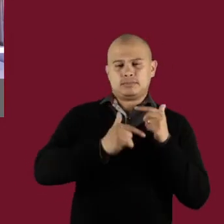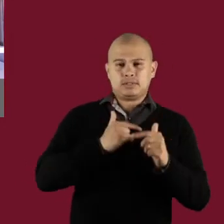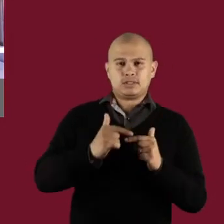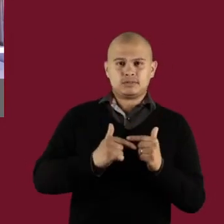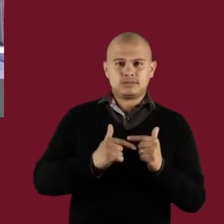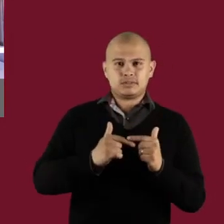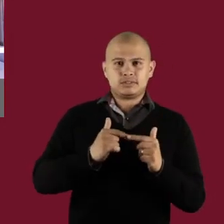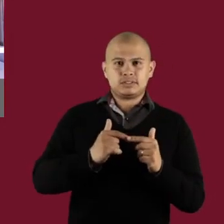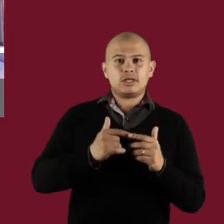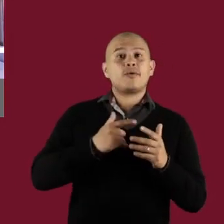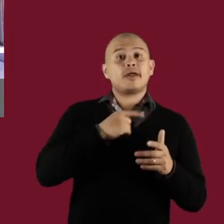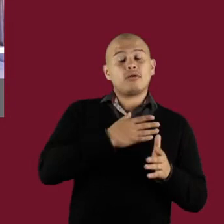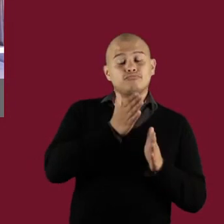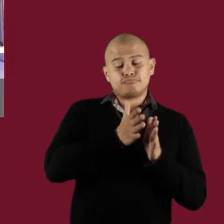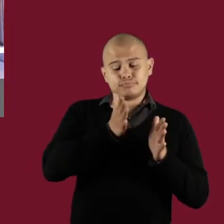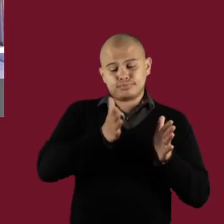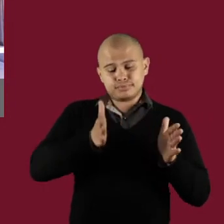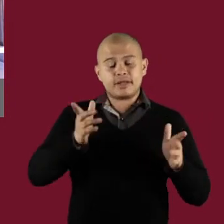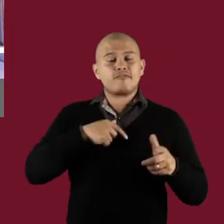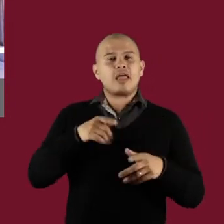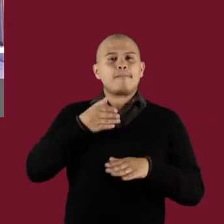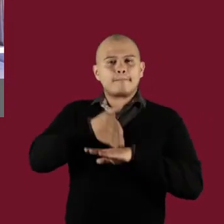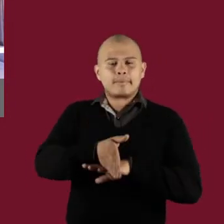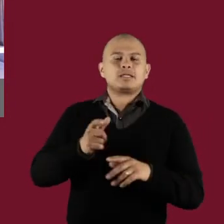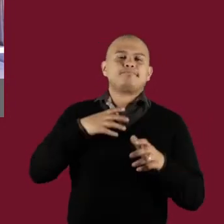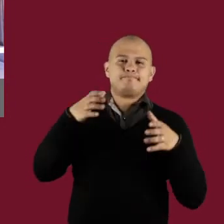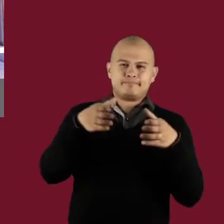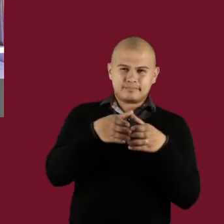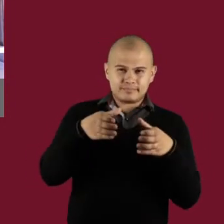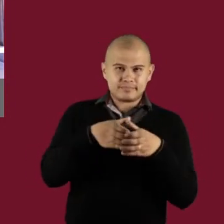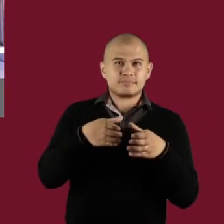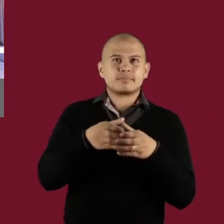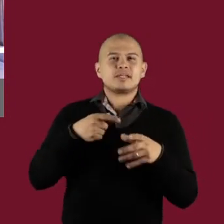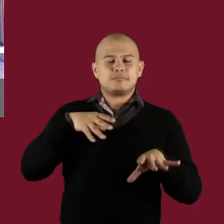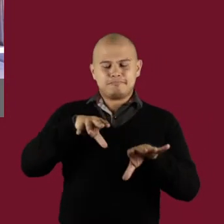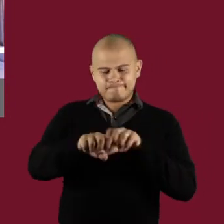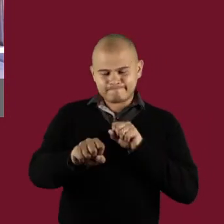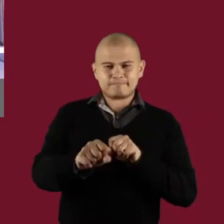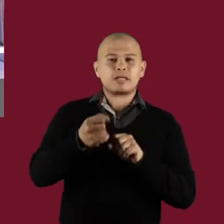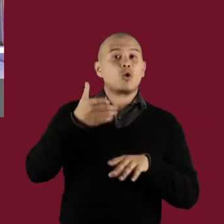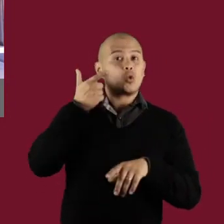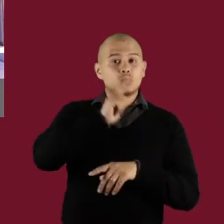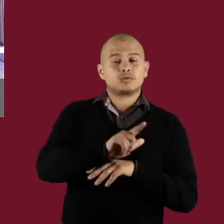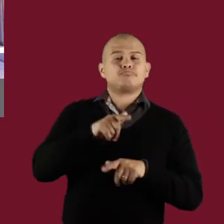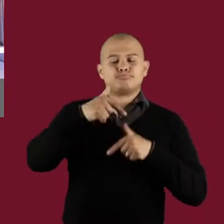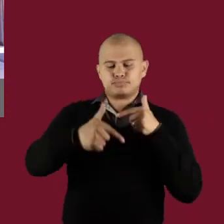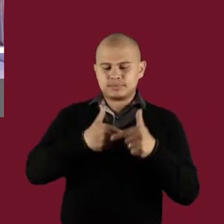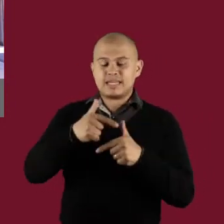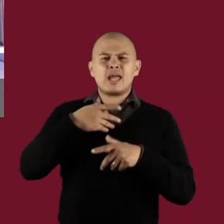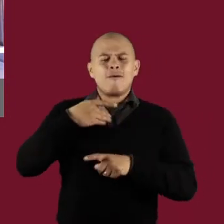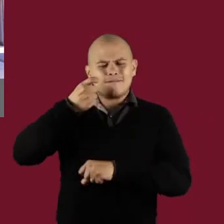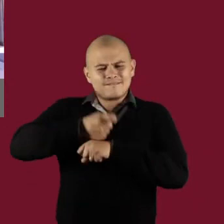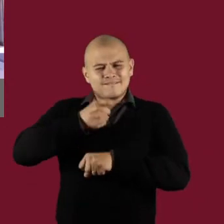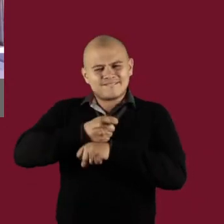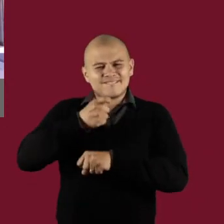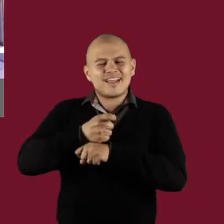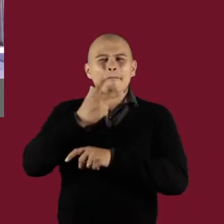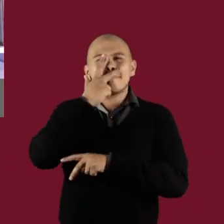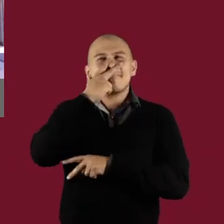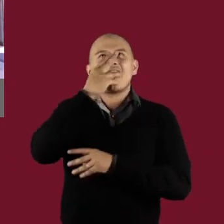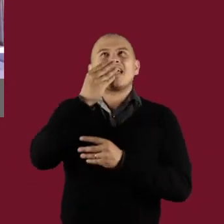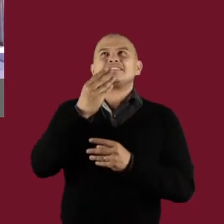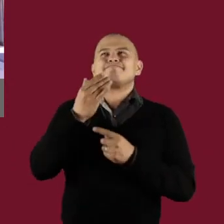fui parte desta primeira equipe. Fui formado para fazer isto. Então, esta teimosia ajudou-me a ter...